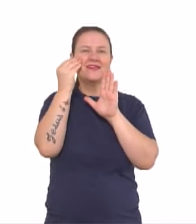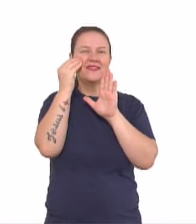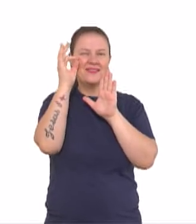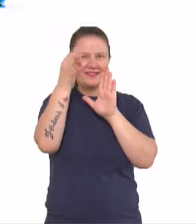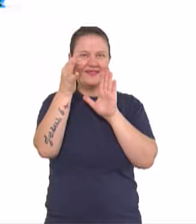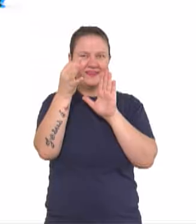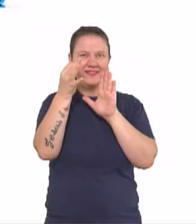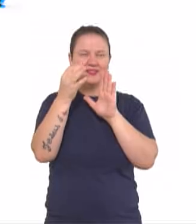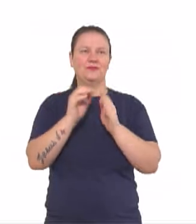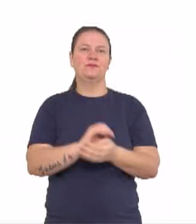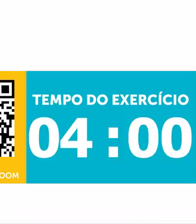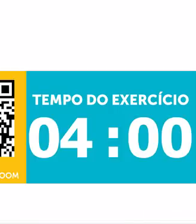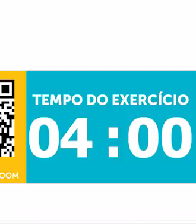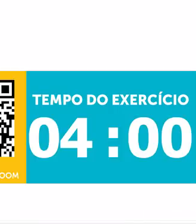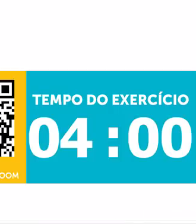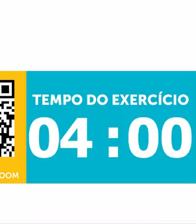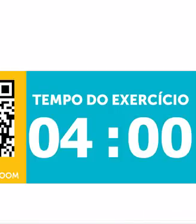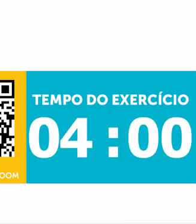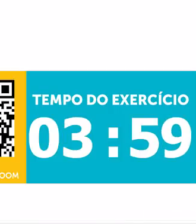aí.